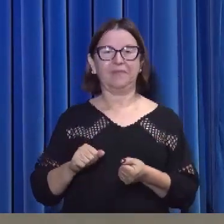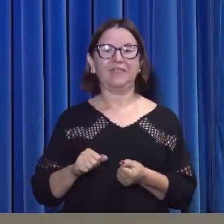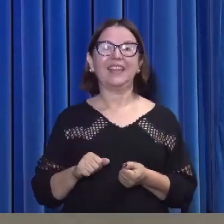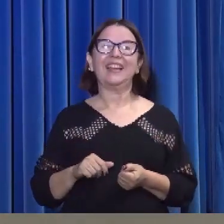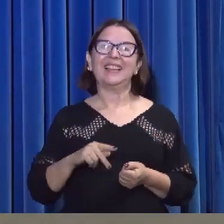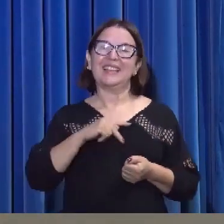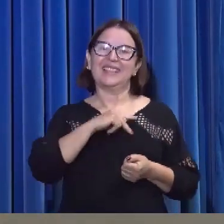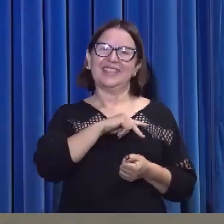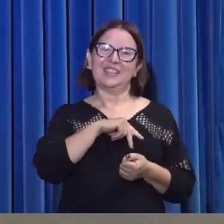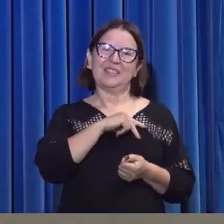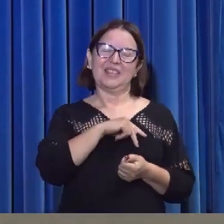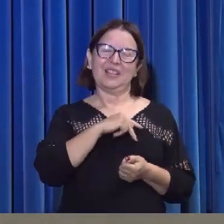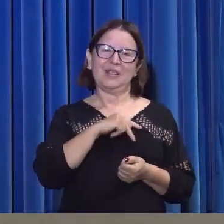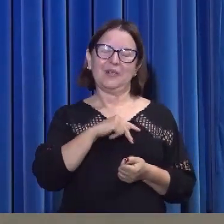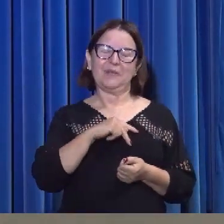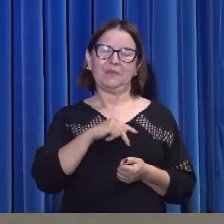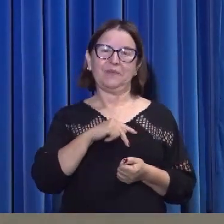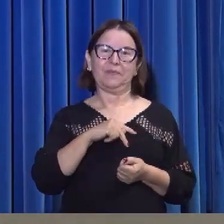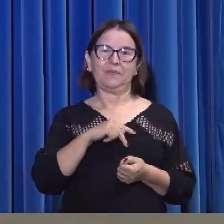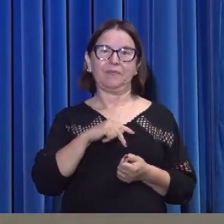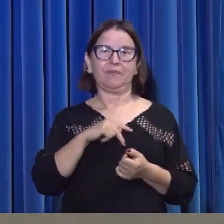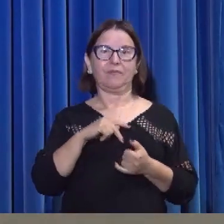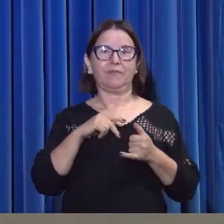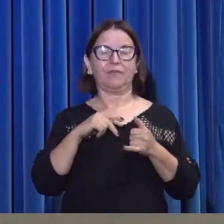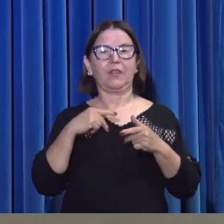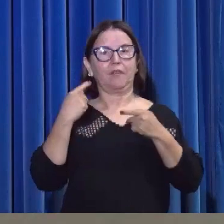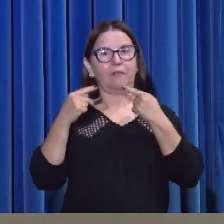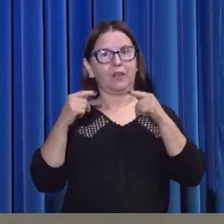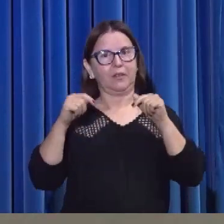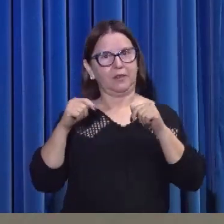Paulo está dizendo aqui é muito sério.